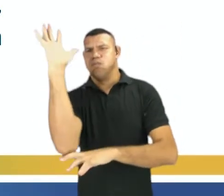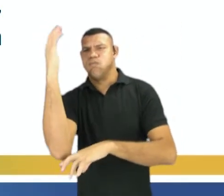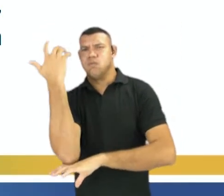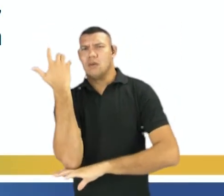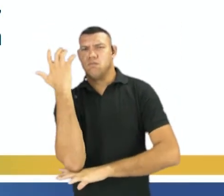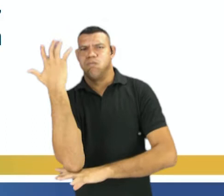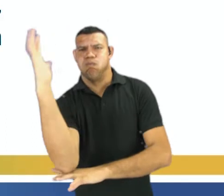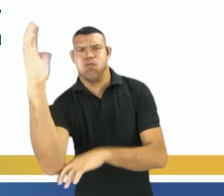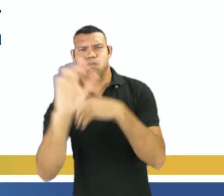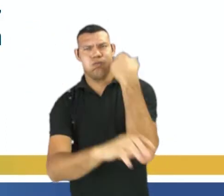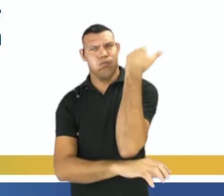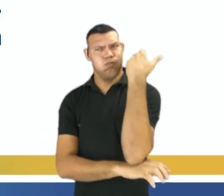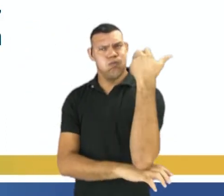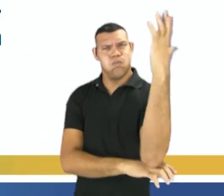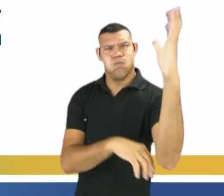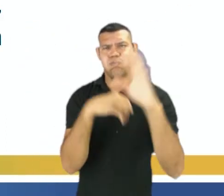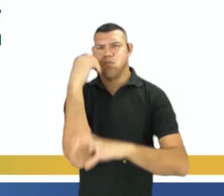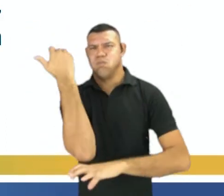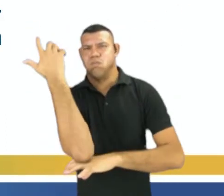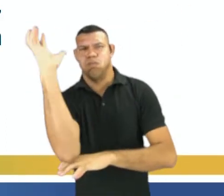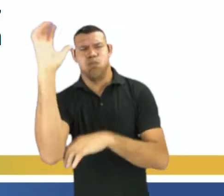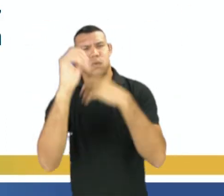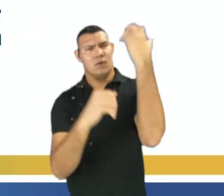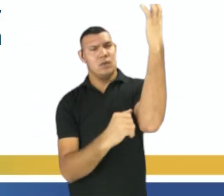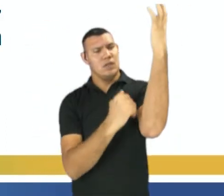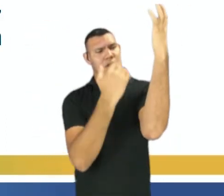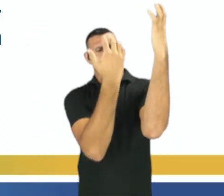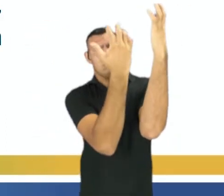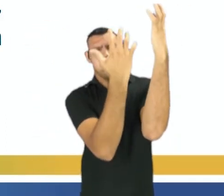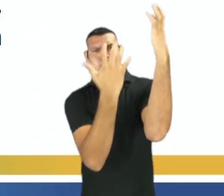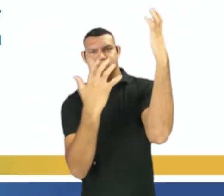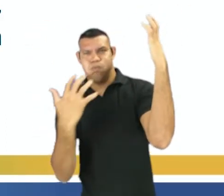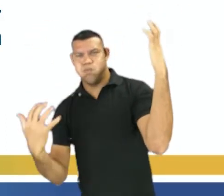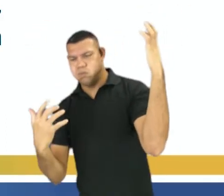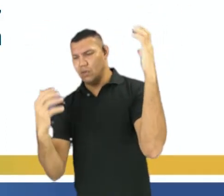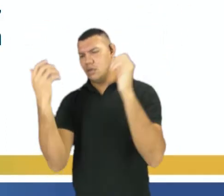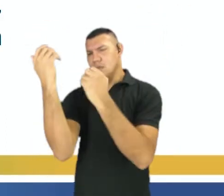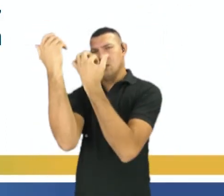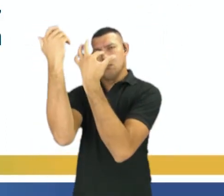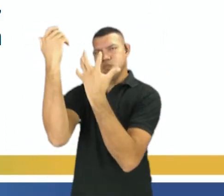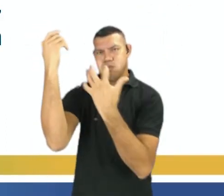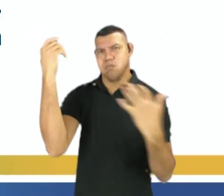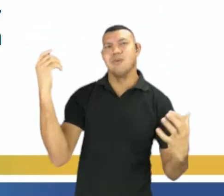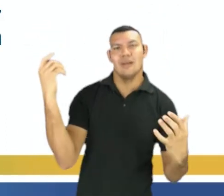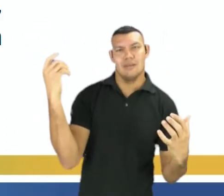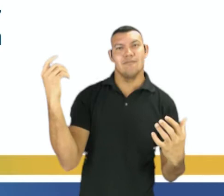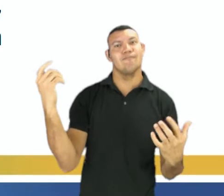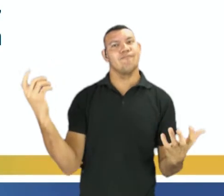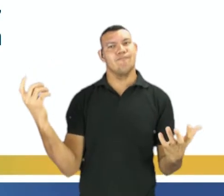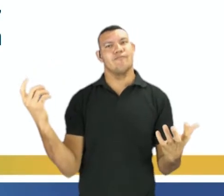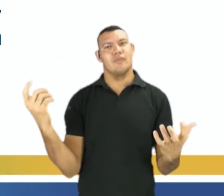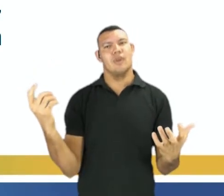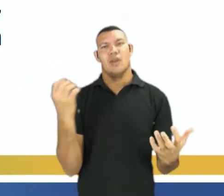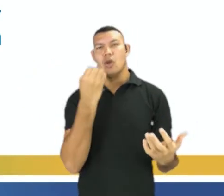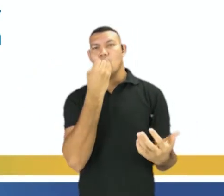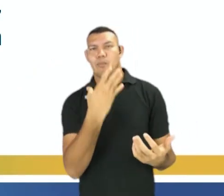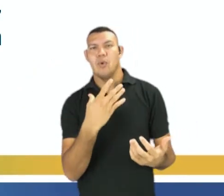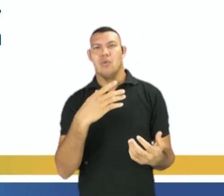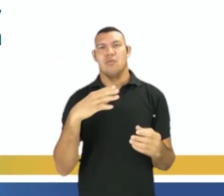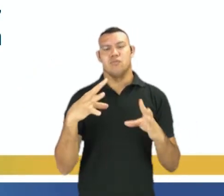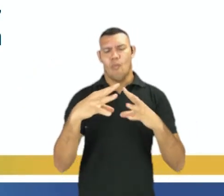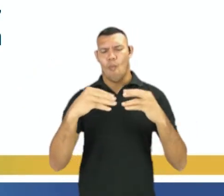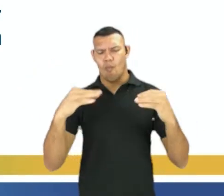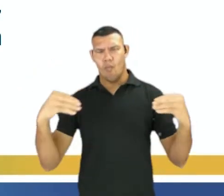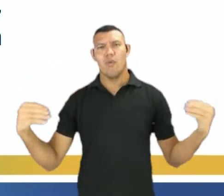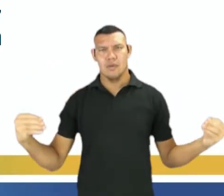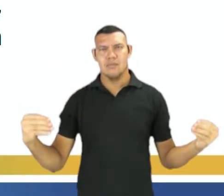umidade fica mais retida, principalmente devido à vegetação, né? Então, já na Mata dos Cocais, não, né? Ela já é um pouco diferente,